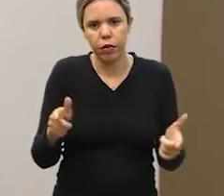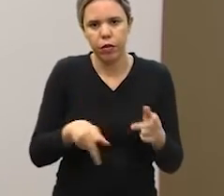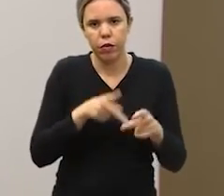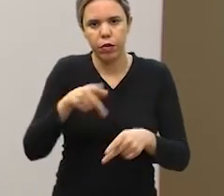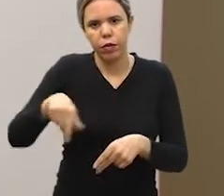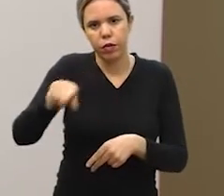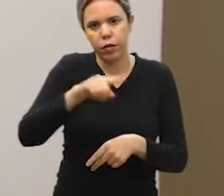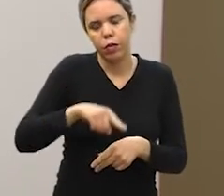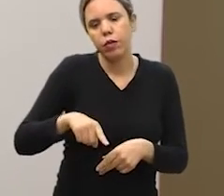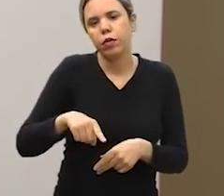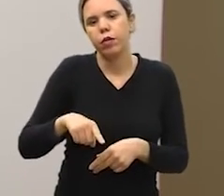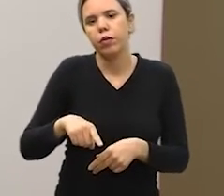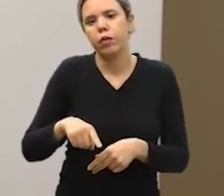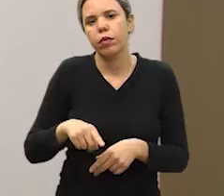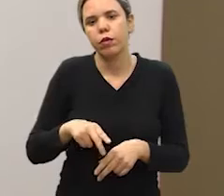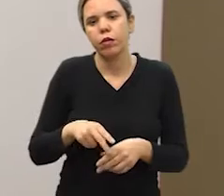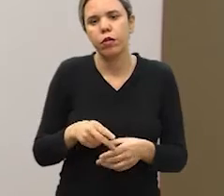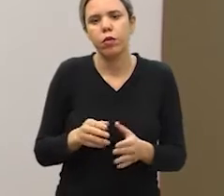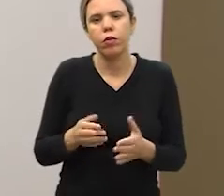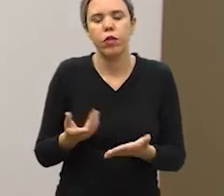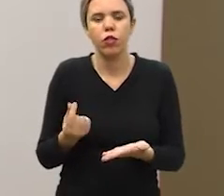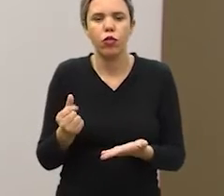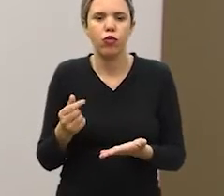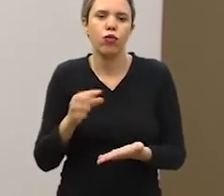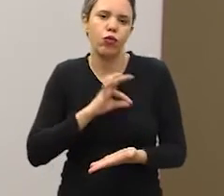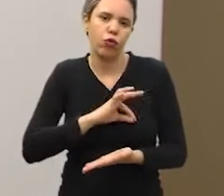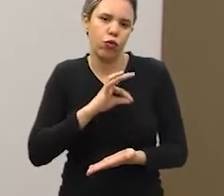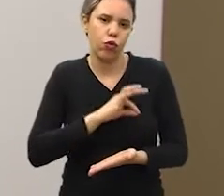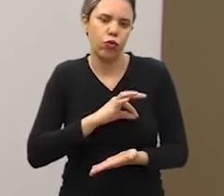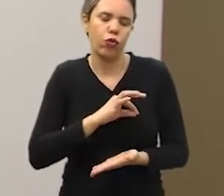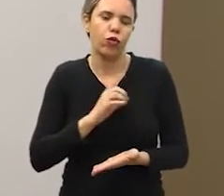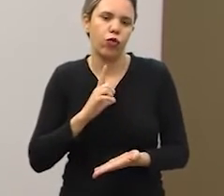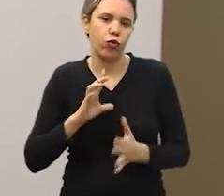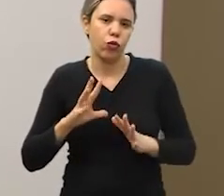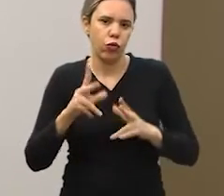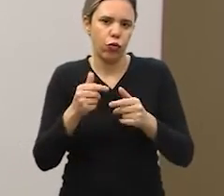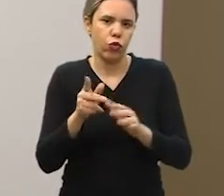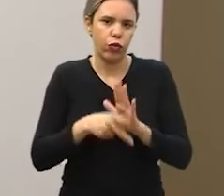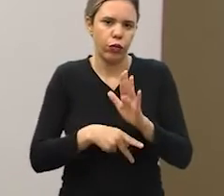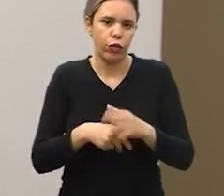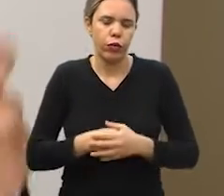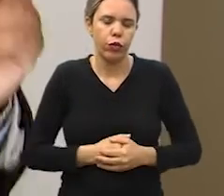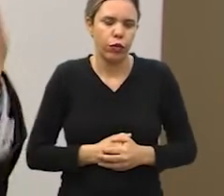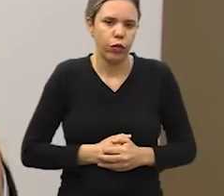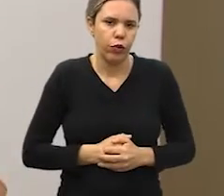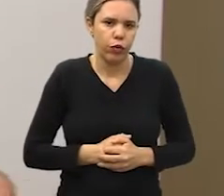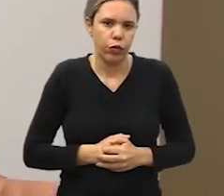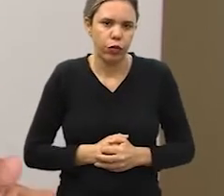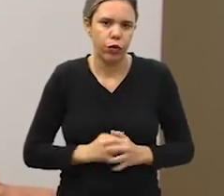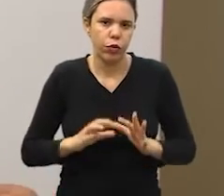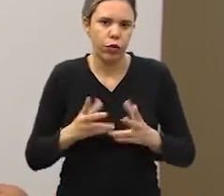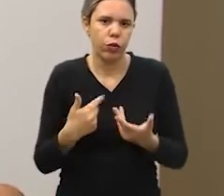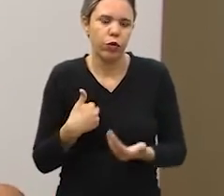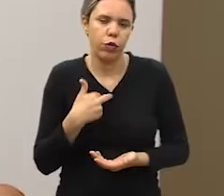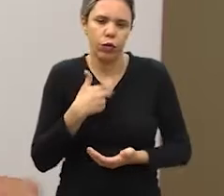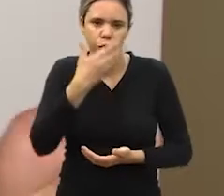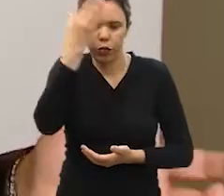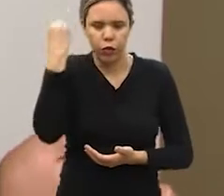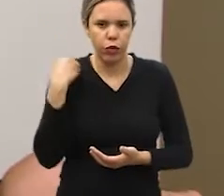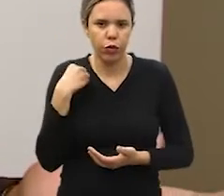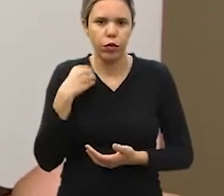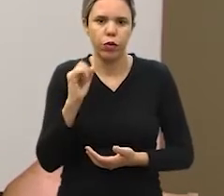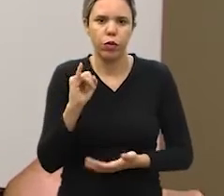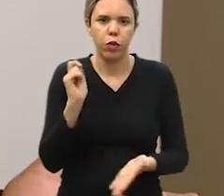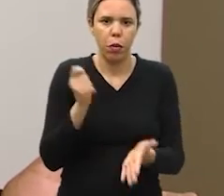as pessoas se prendem ao orçamento como uma forma de viabilizar esses projetos. Contudo, a gente não pode esquecer que